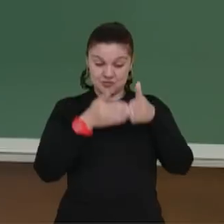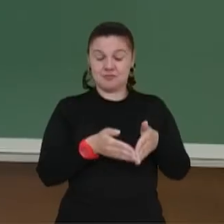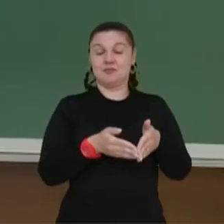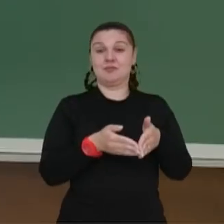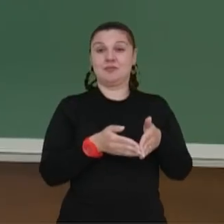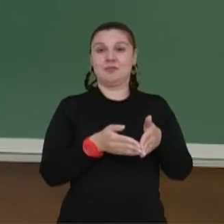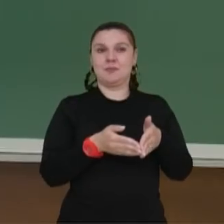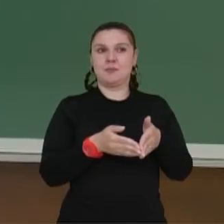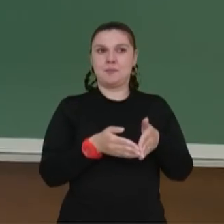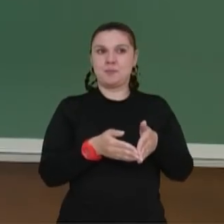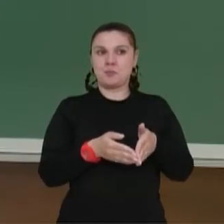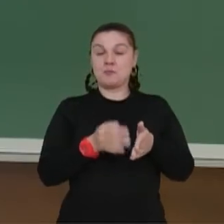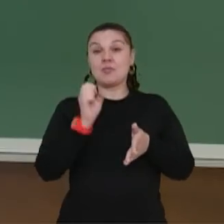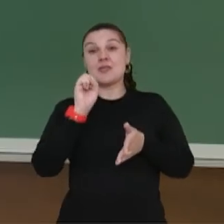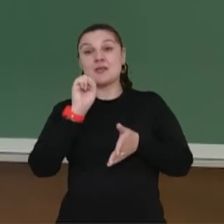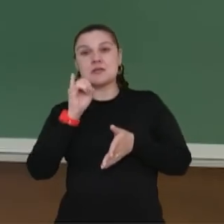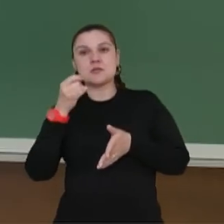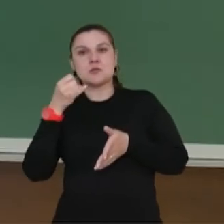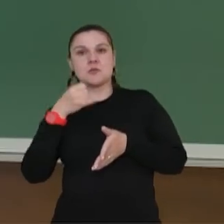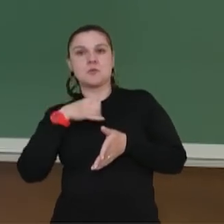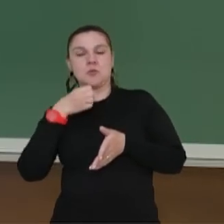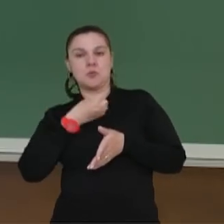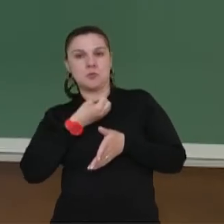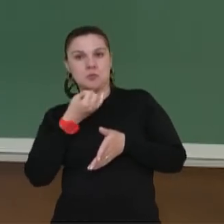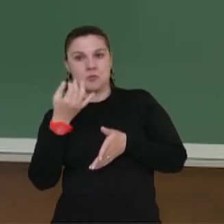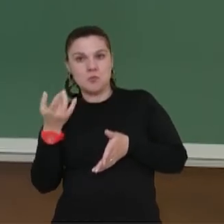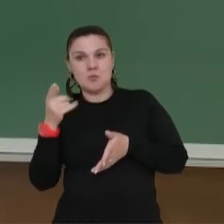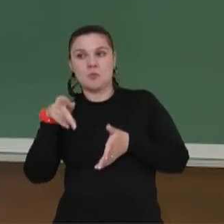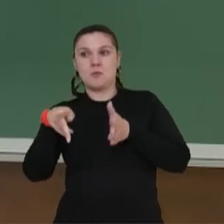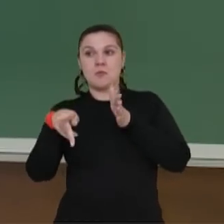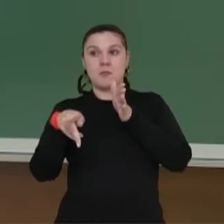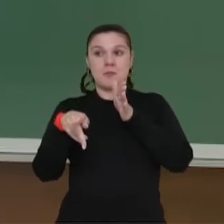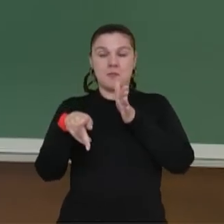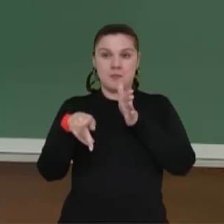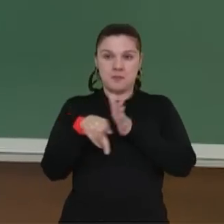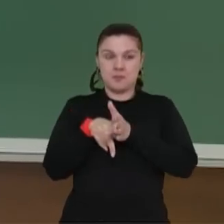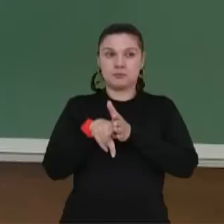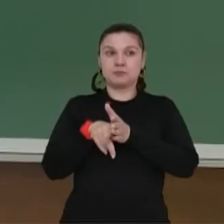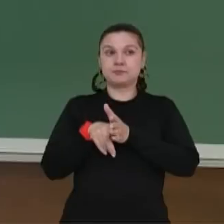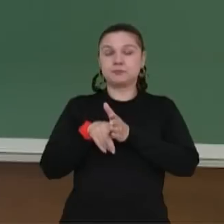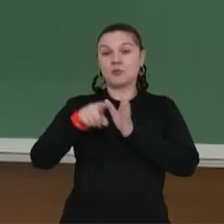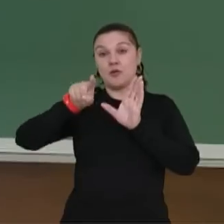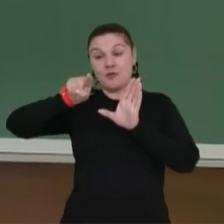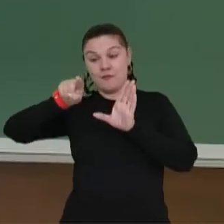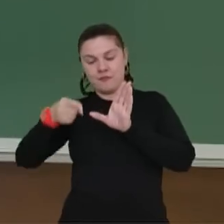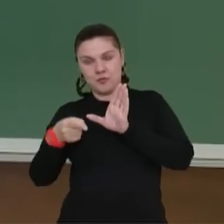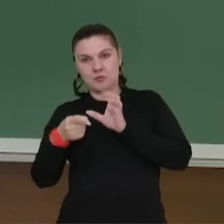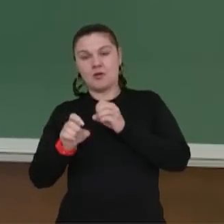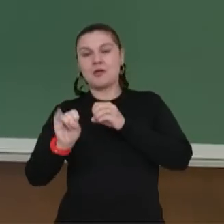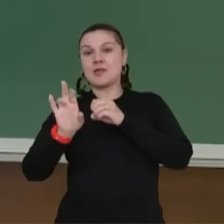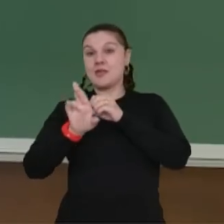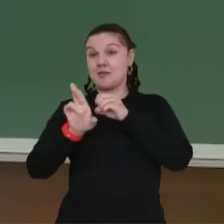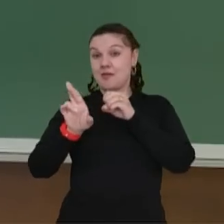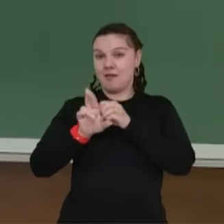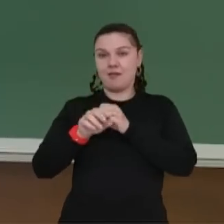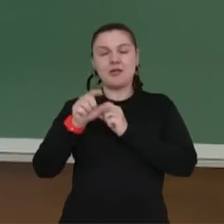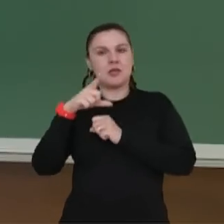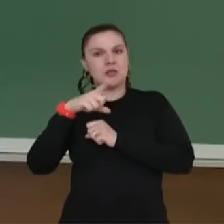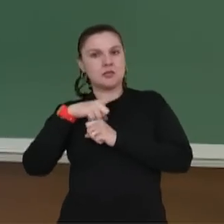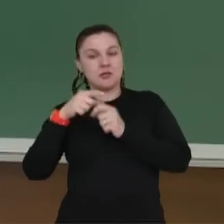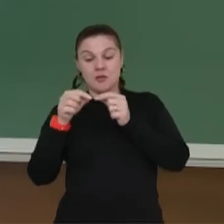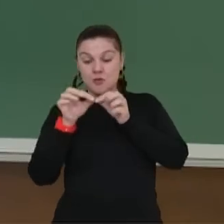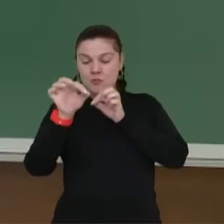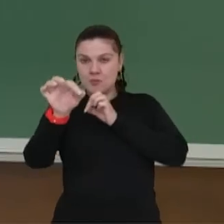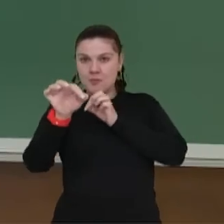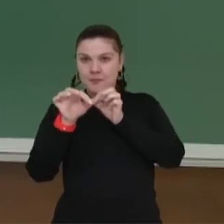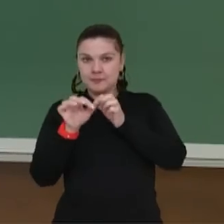discreta. Se o meu número que representa essa variável, ele é um número racional, ou seja, uma